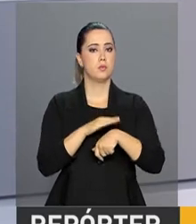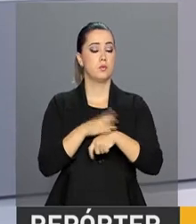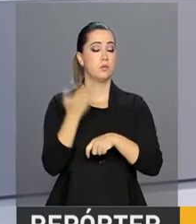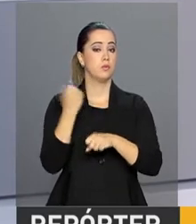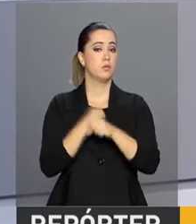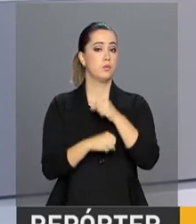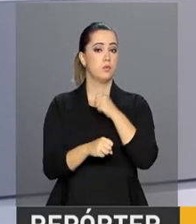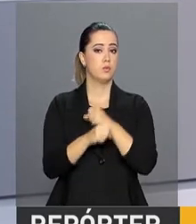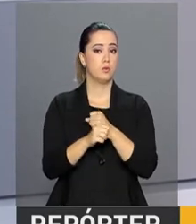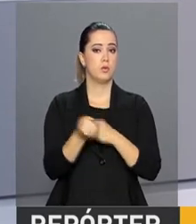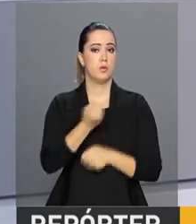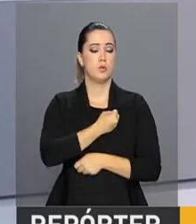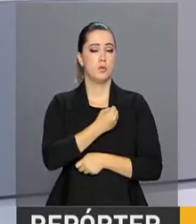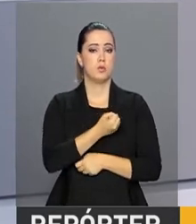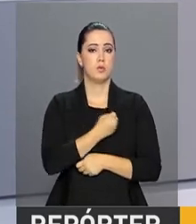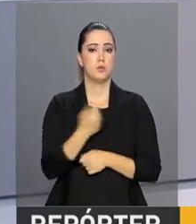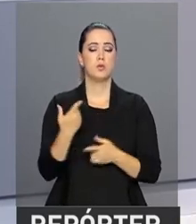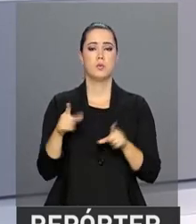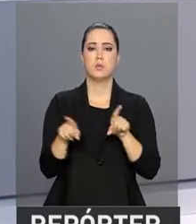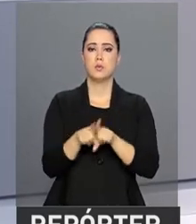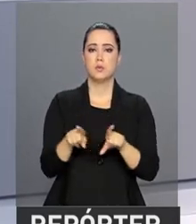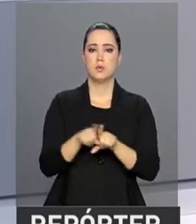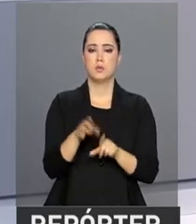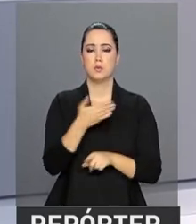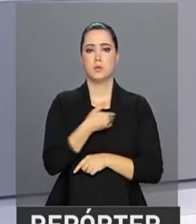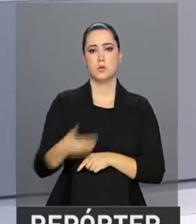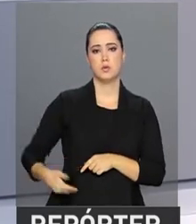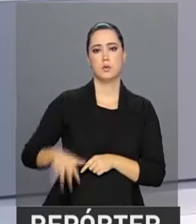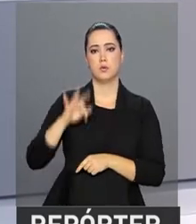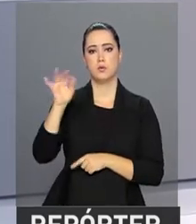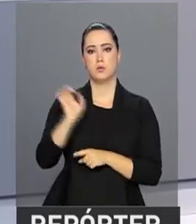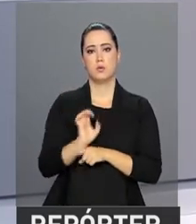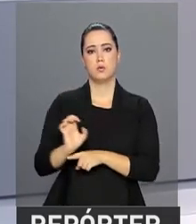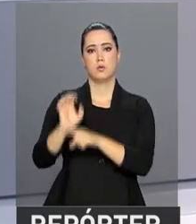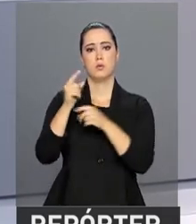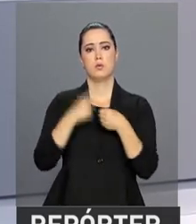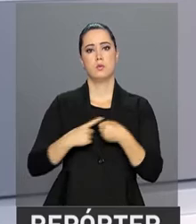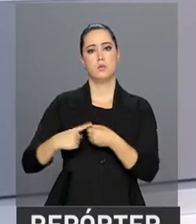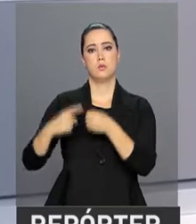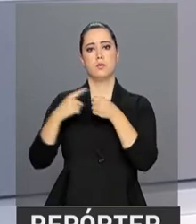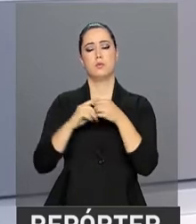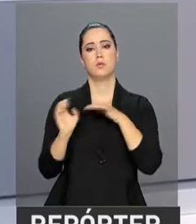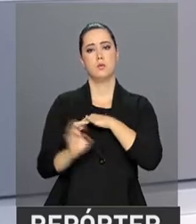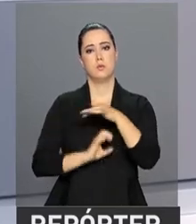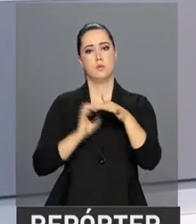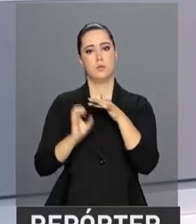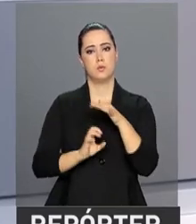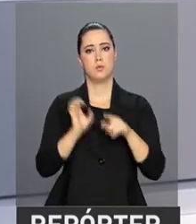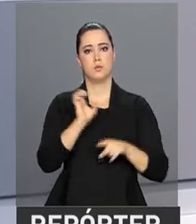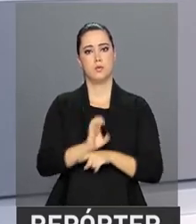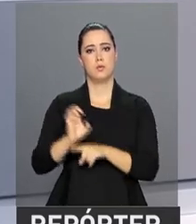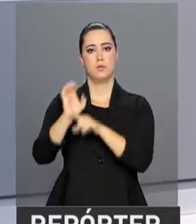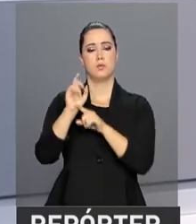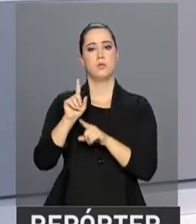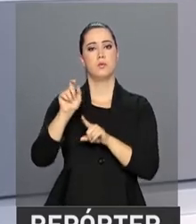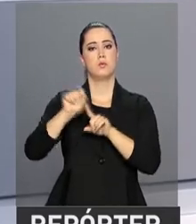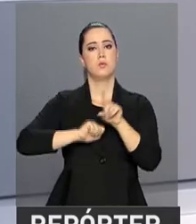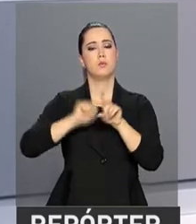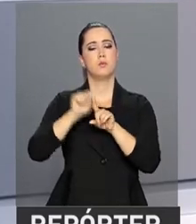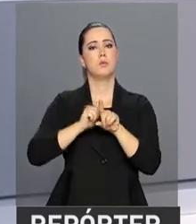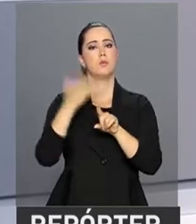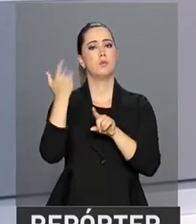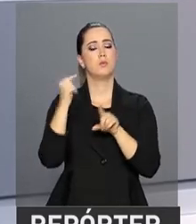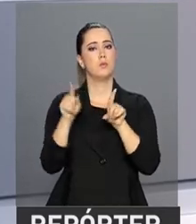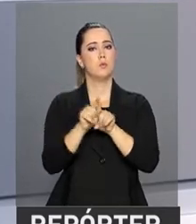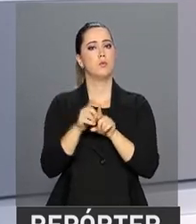passado os números incluem além do governo federal os estados os municípios e as empresas entre estatais no mês